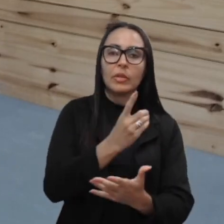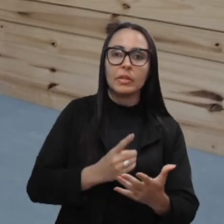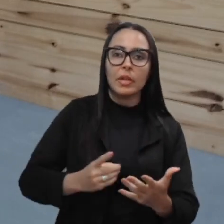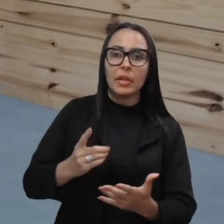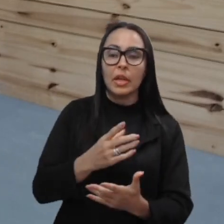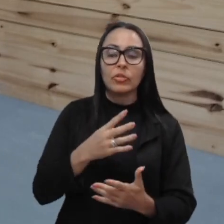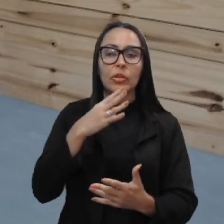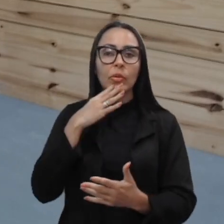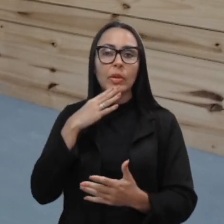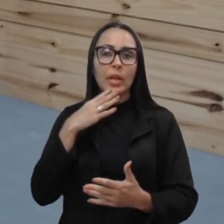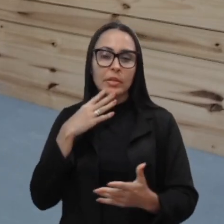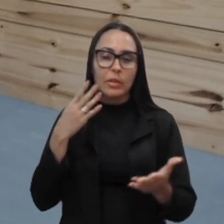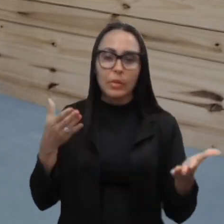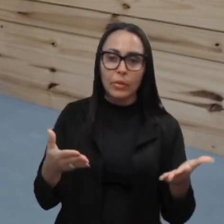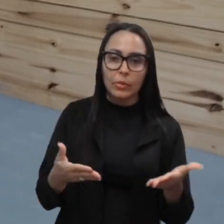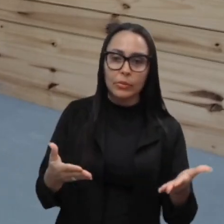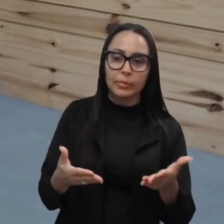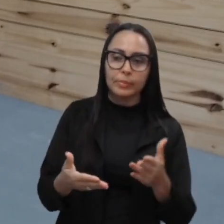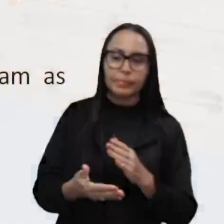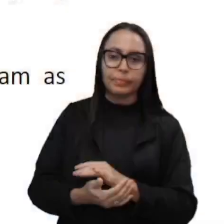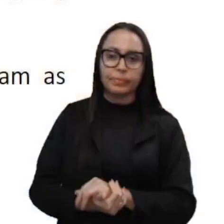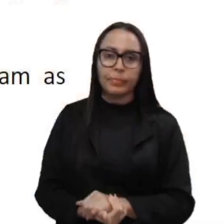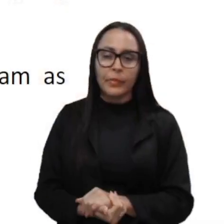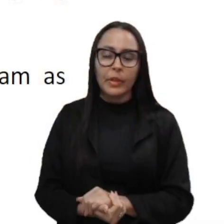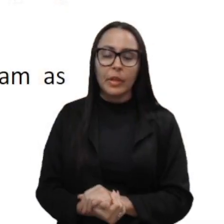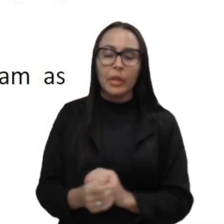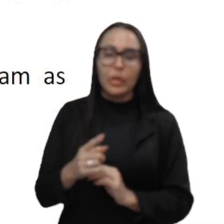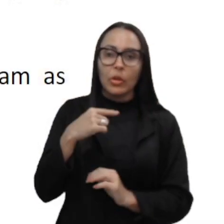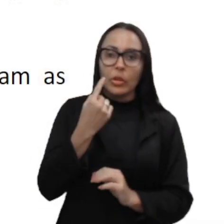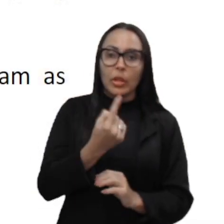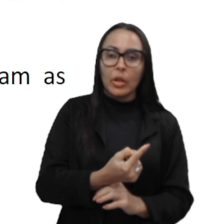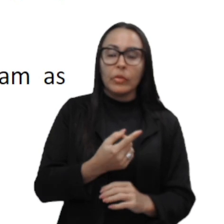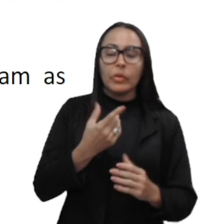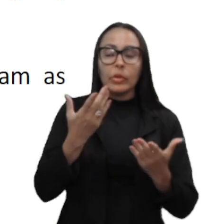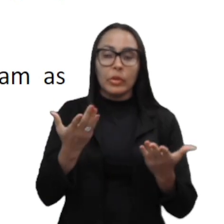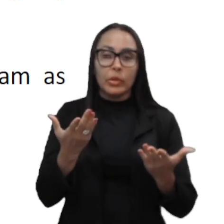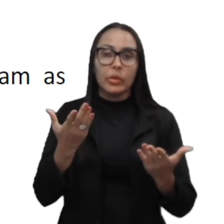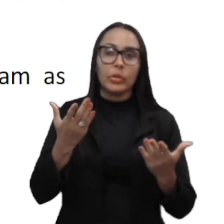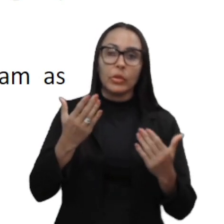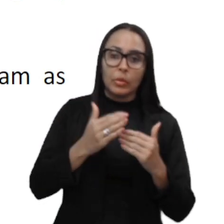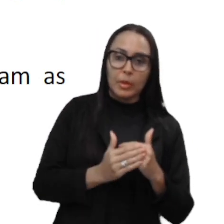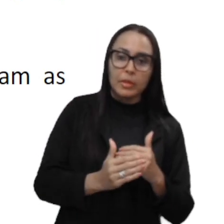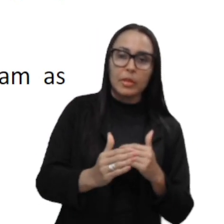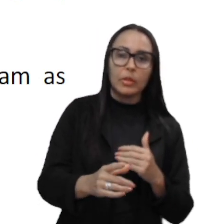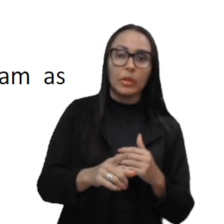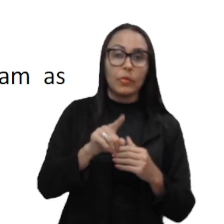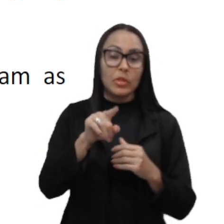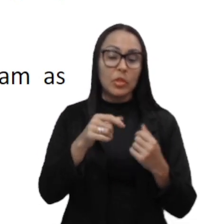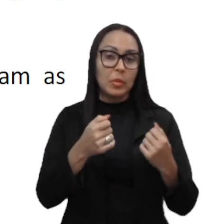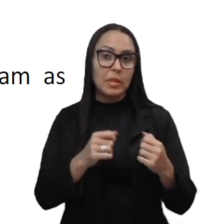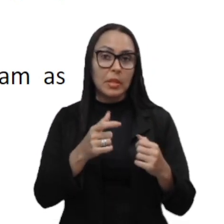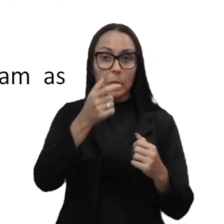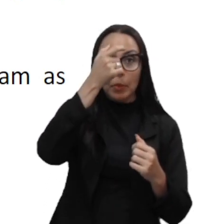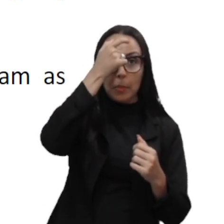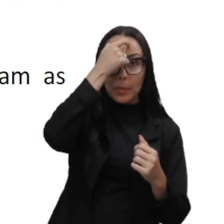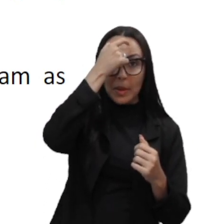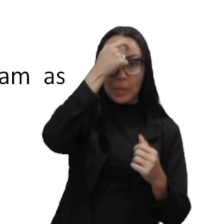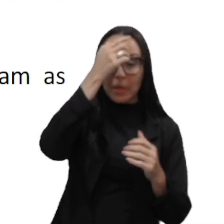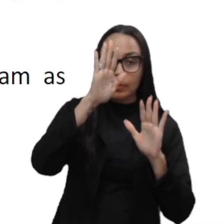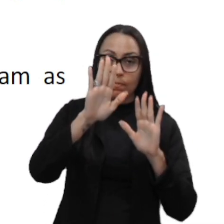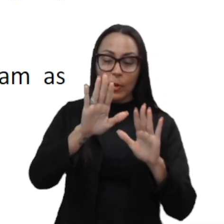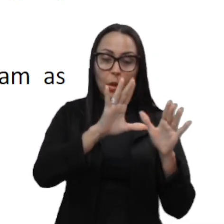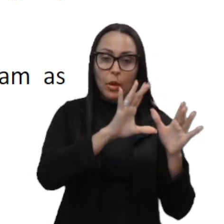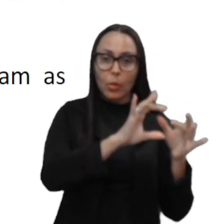gente conhece hoje. E aí, né, começando, a primeira coisa que vocês precisam ter em mente é contexto,